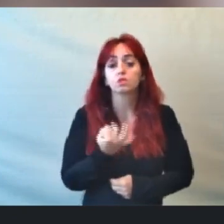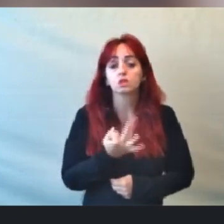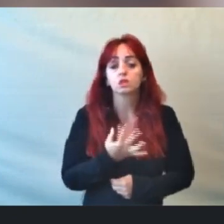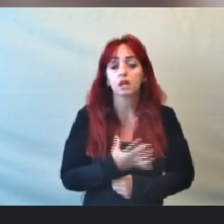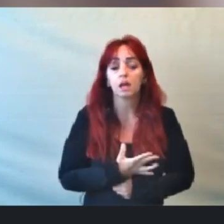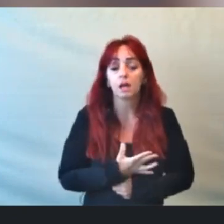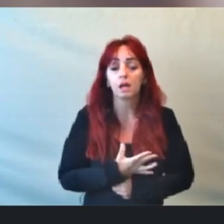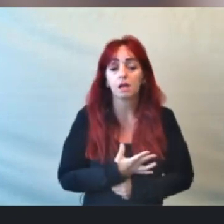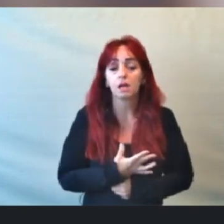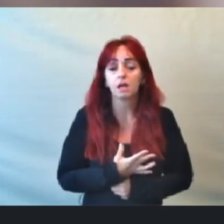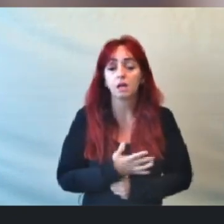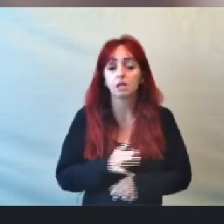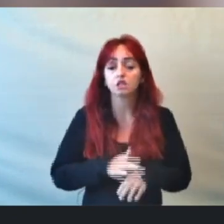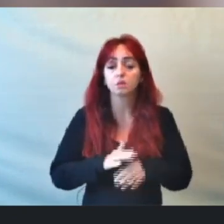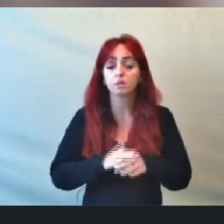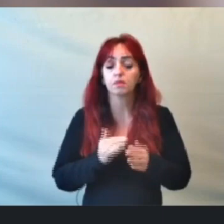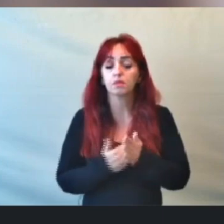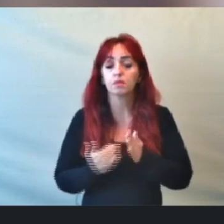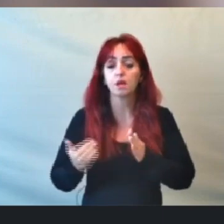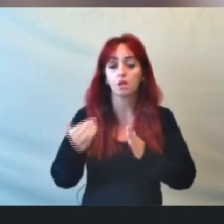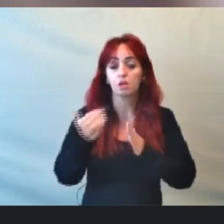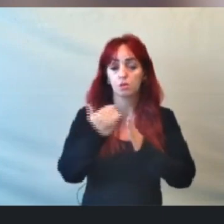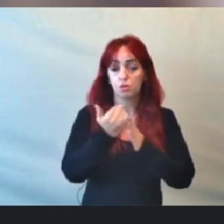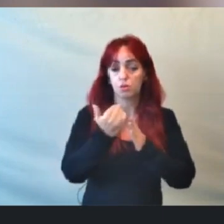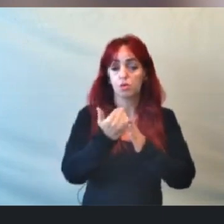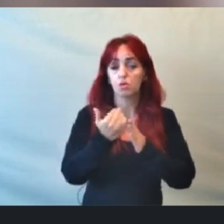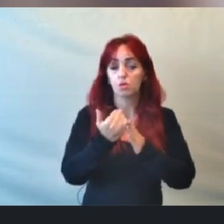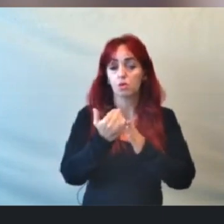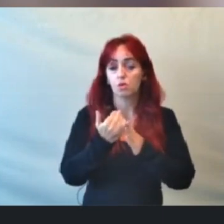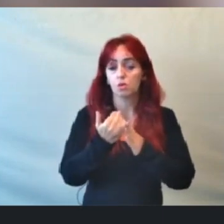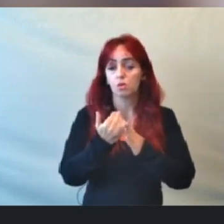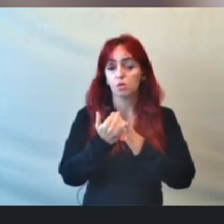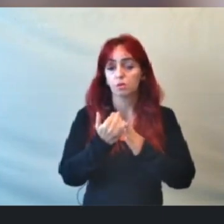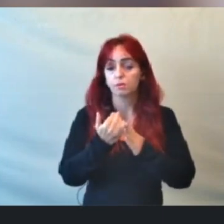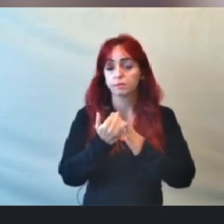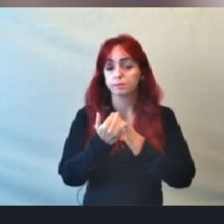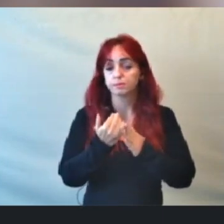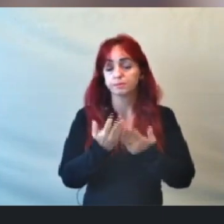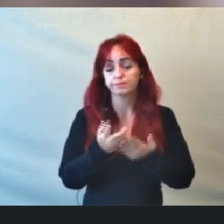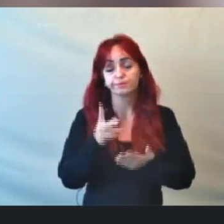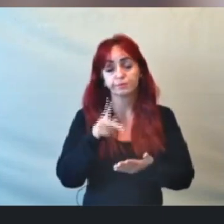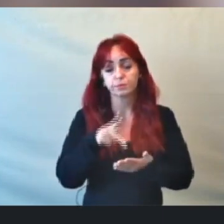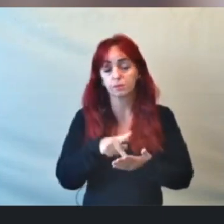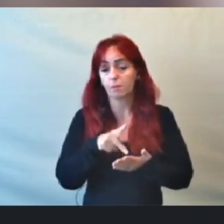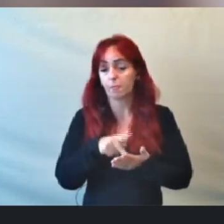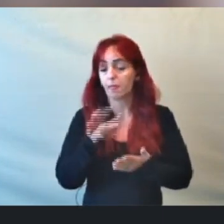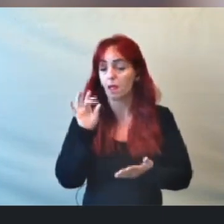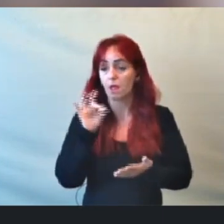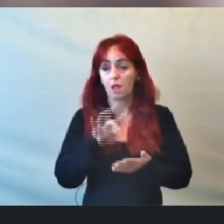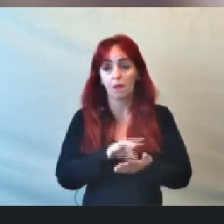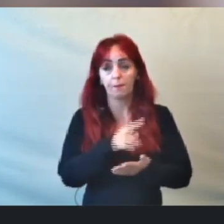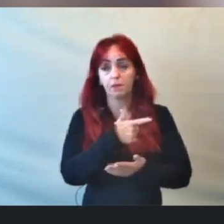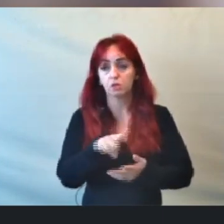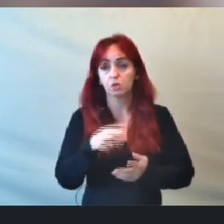nos casos críticos, e realmente outras técnicas deveriam